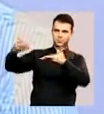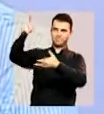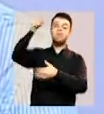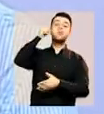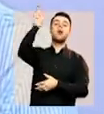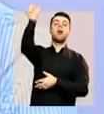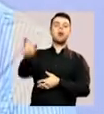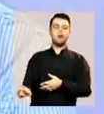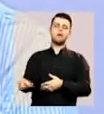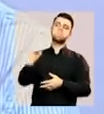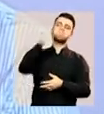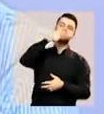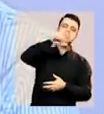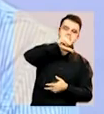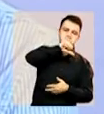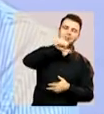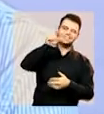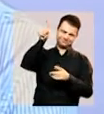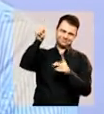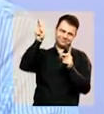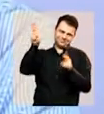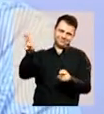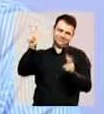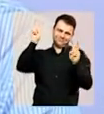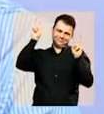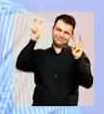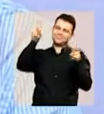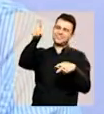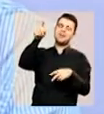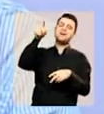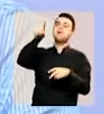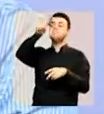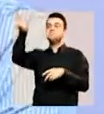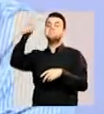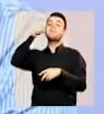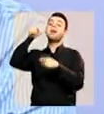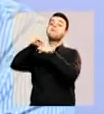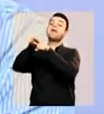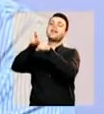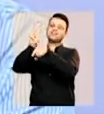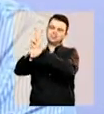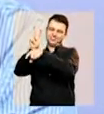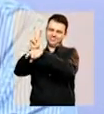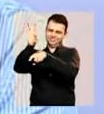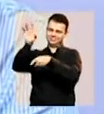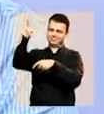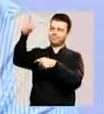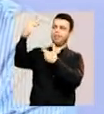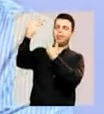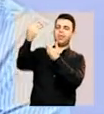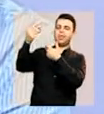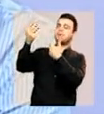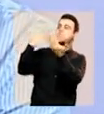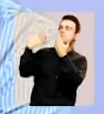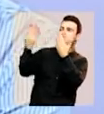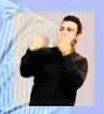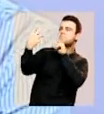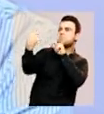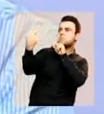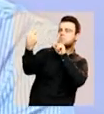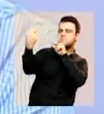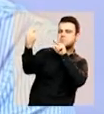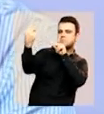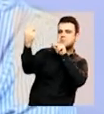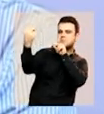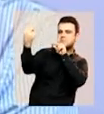minha mãe lá. Em espanhol. Em espanhol. A minha irmã também, eu tinha uma irmã peruana lá. Eu conversava com ela em espanhol também,